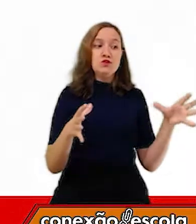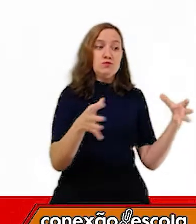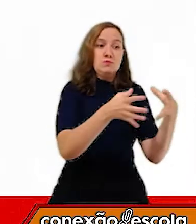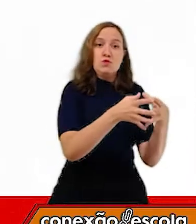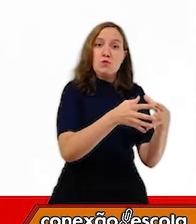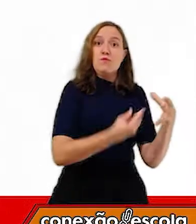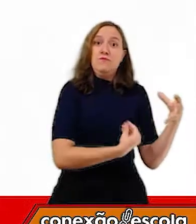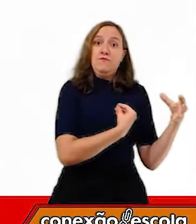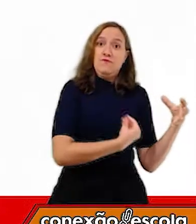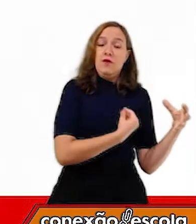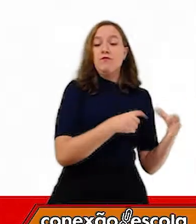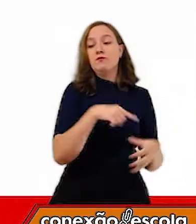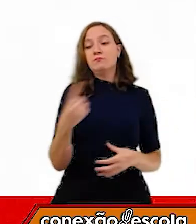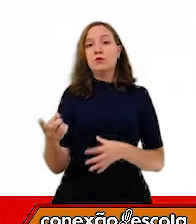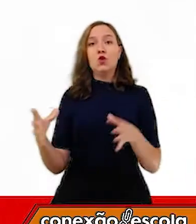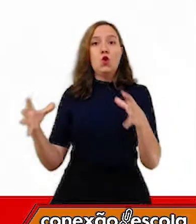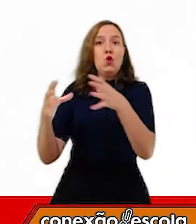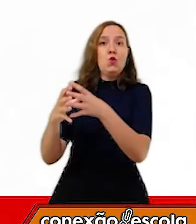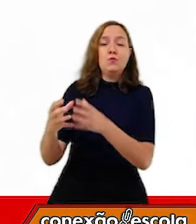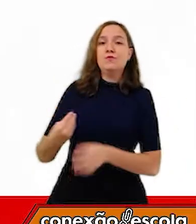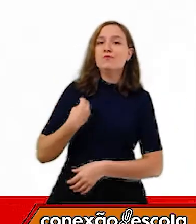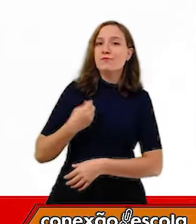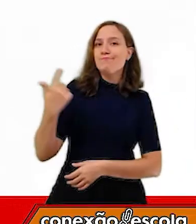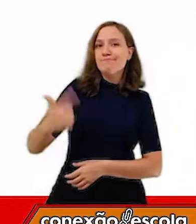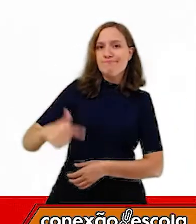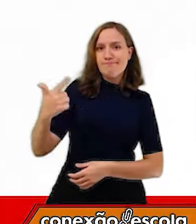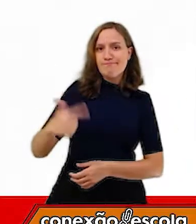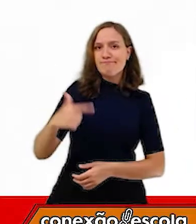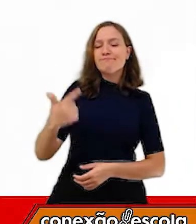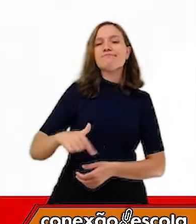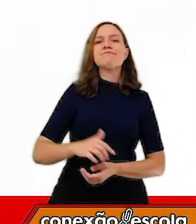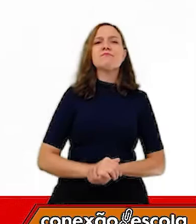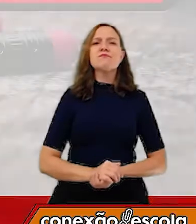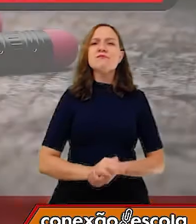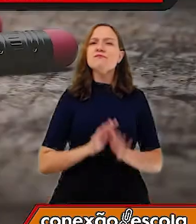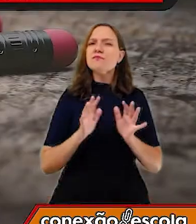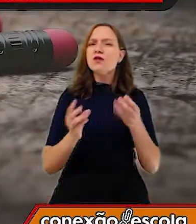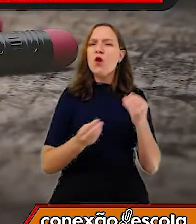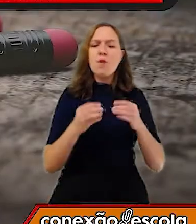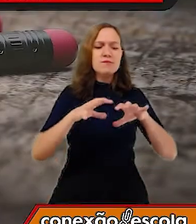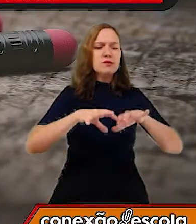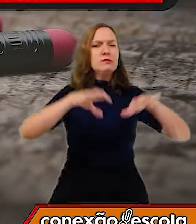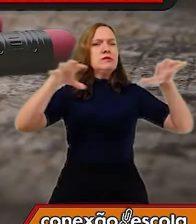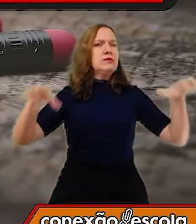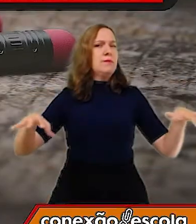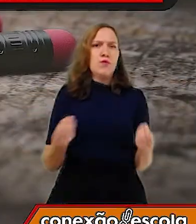vivos e outros como não vivos. Mas como é que eu vou separar isso?